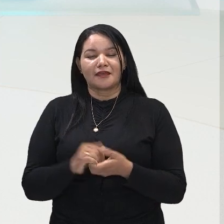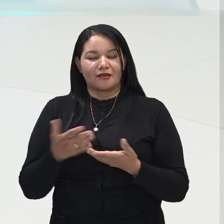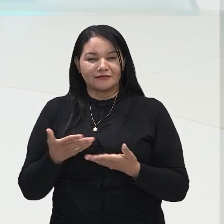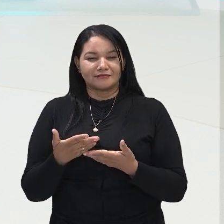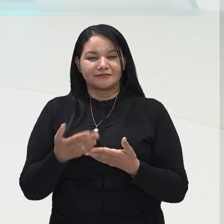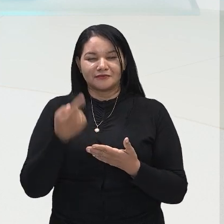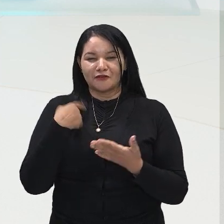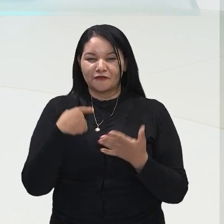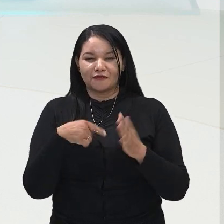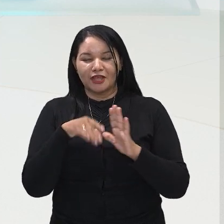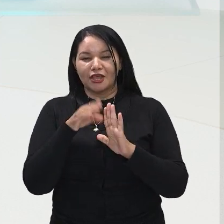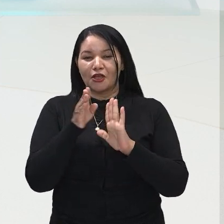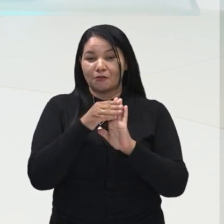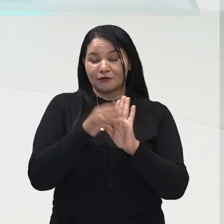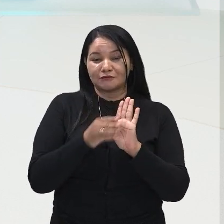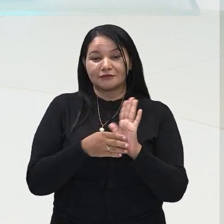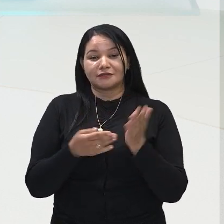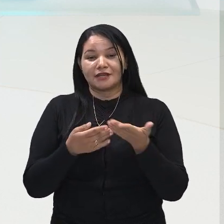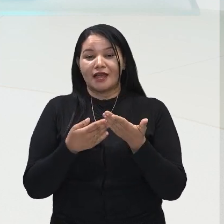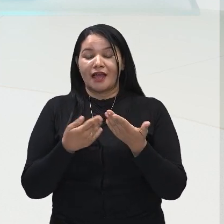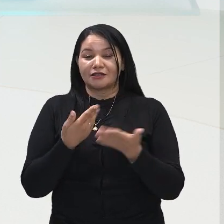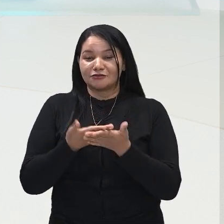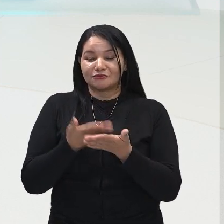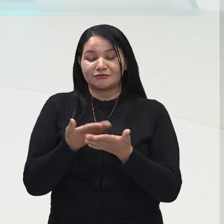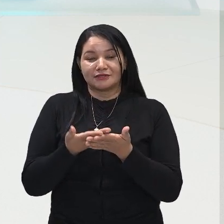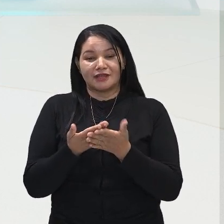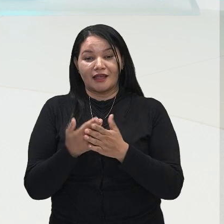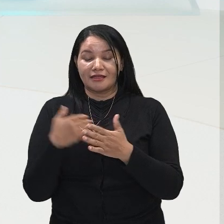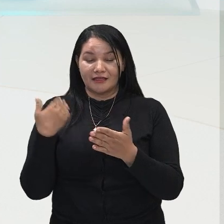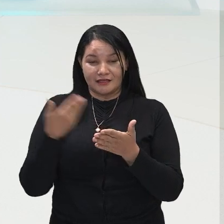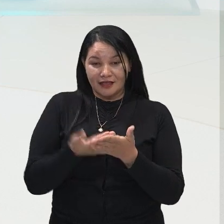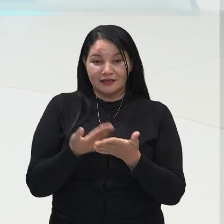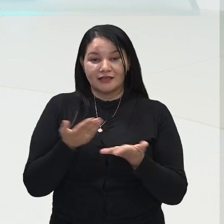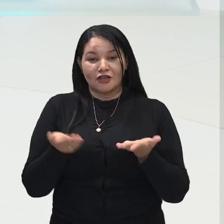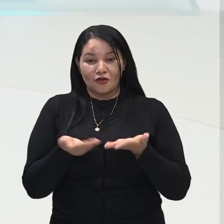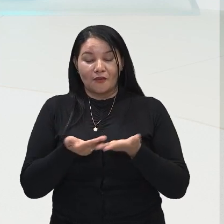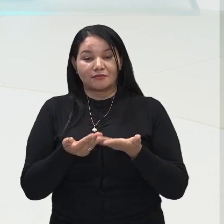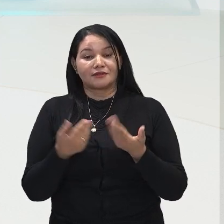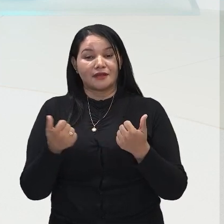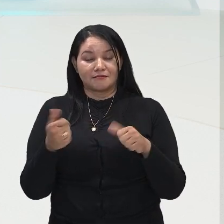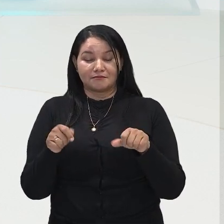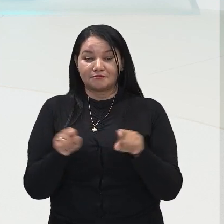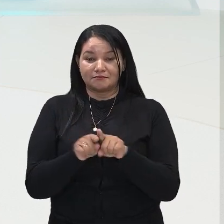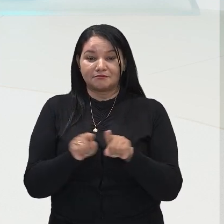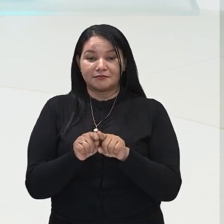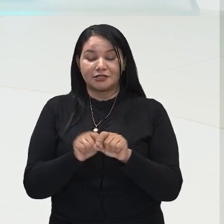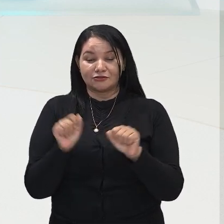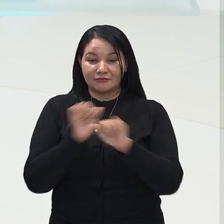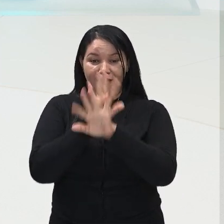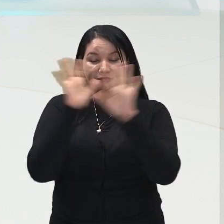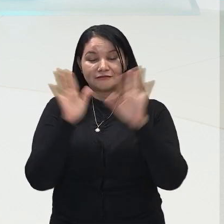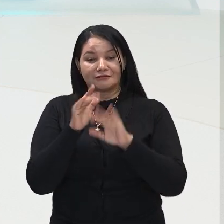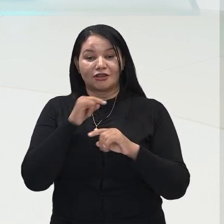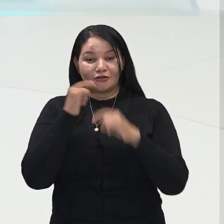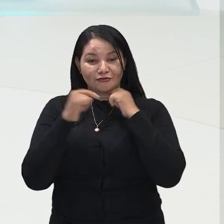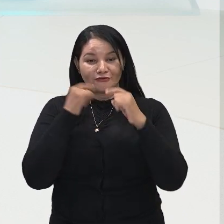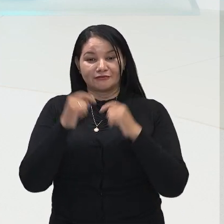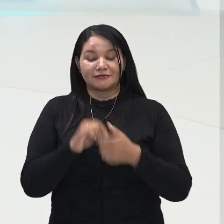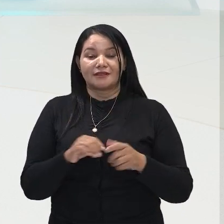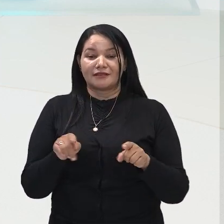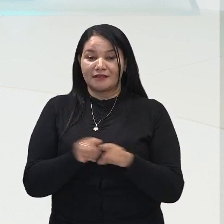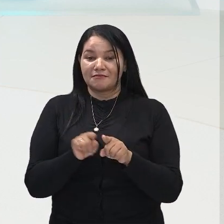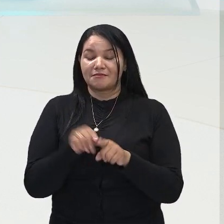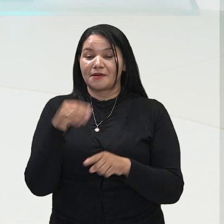no conteúdo trabalhado até o momento e aproveitar também para esclarecer as dúvidas. Aproveite para ficar de olho